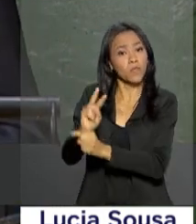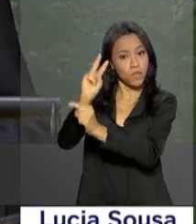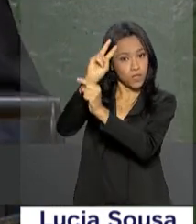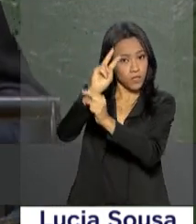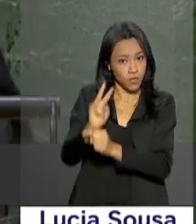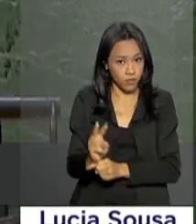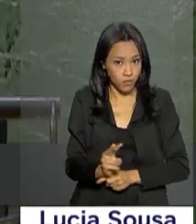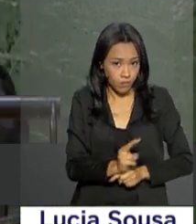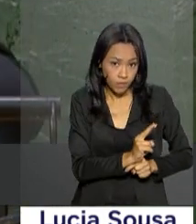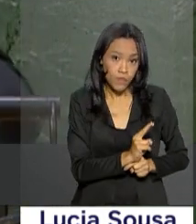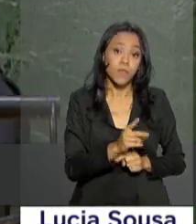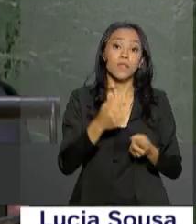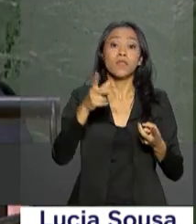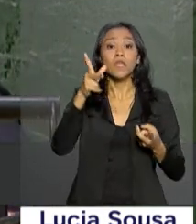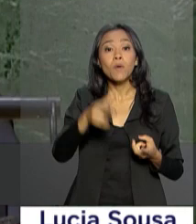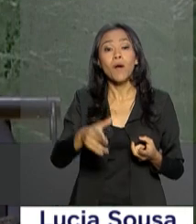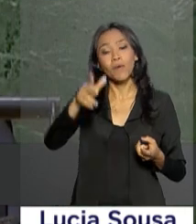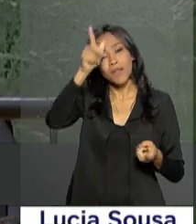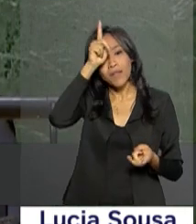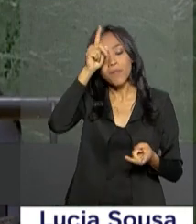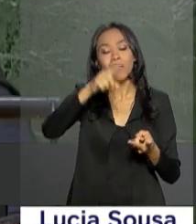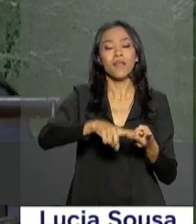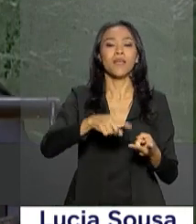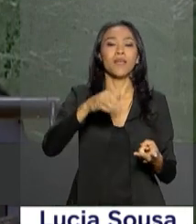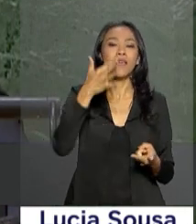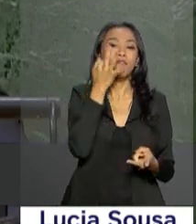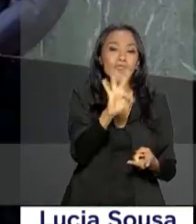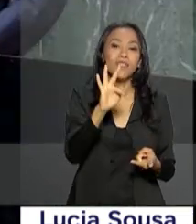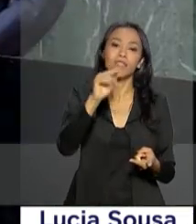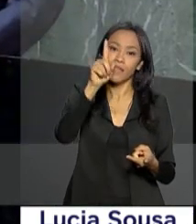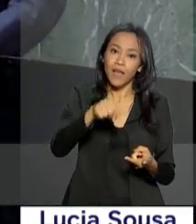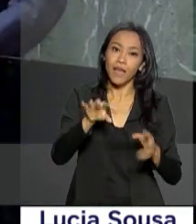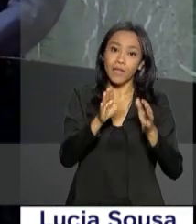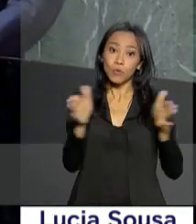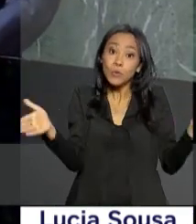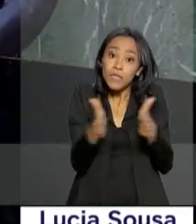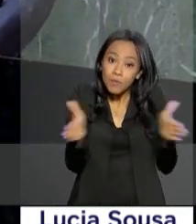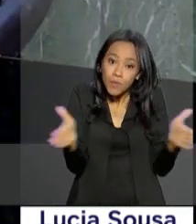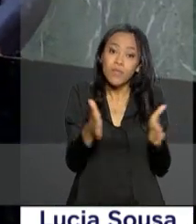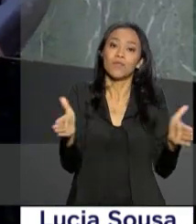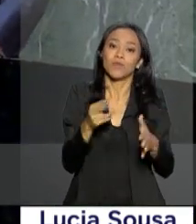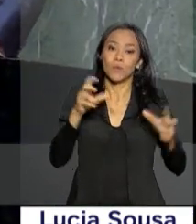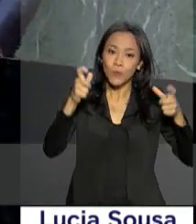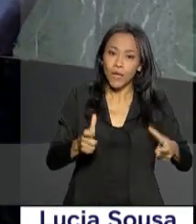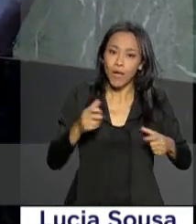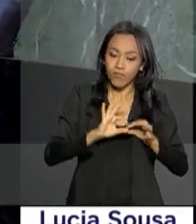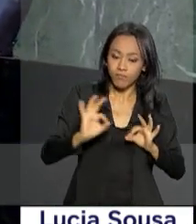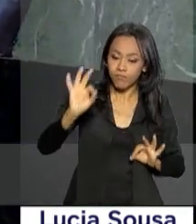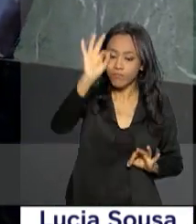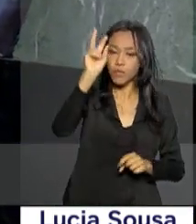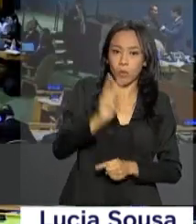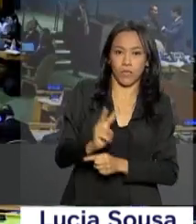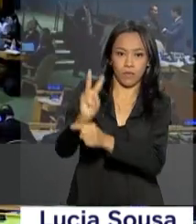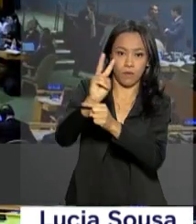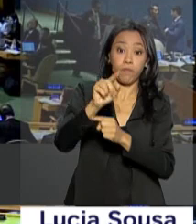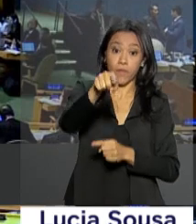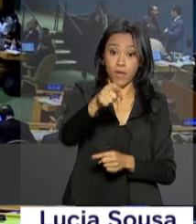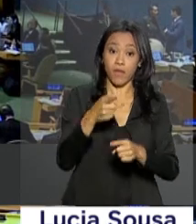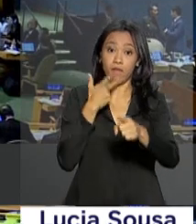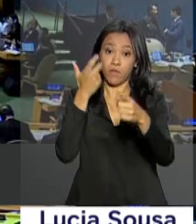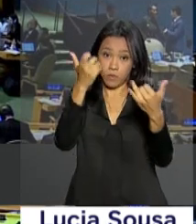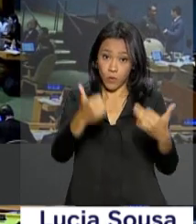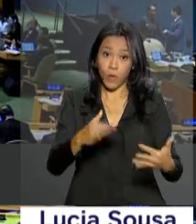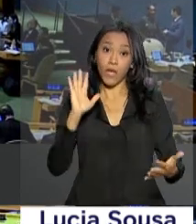territórios da alemanha e da frança somados temer encerrou lembrando que esta é a última vez que ele representa o